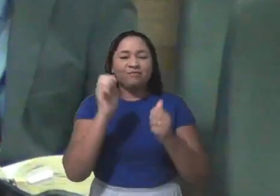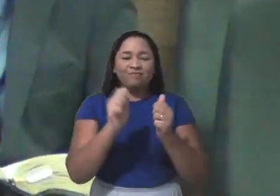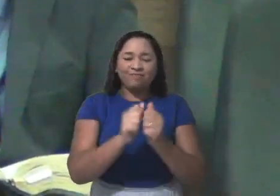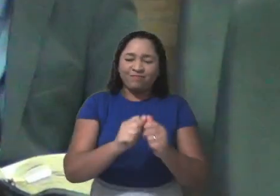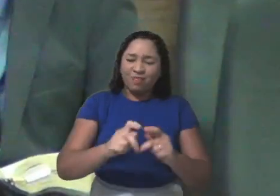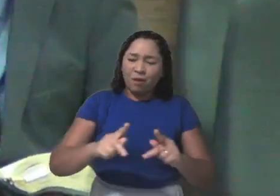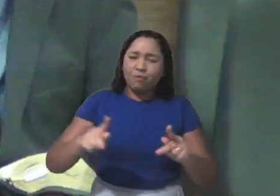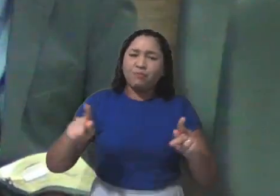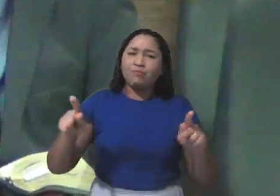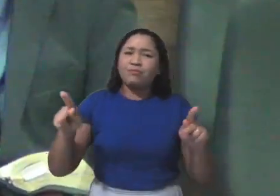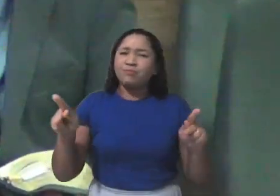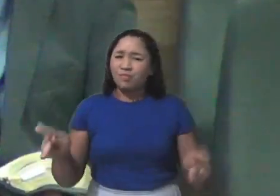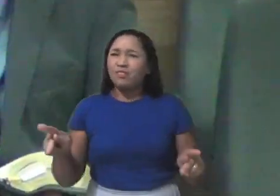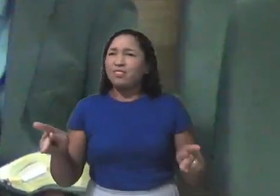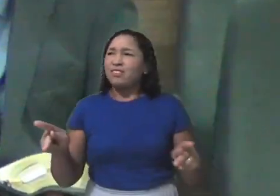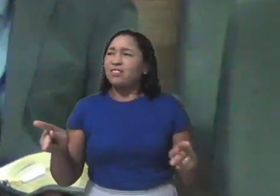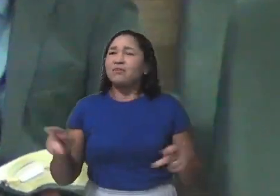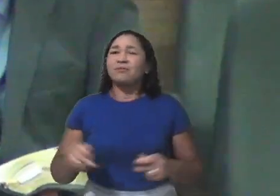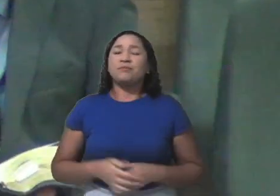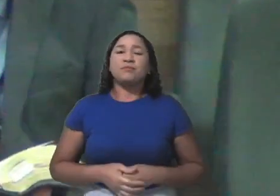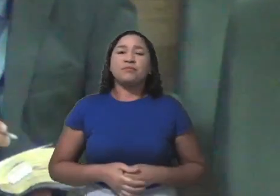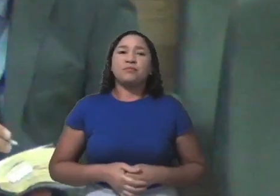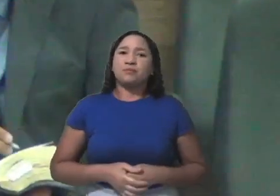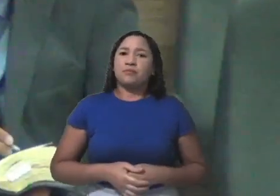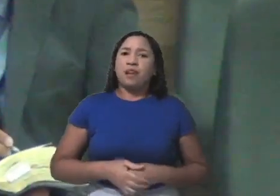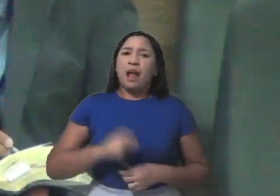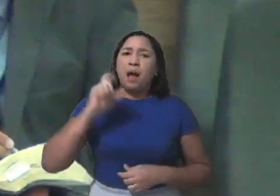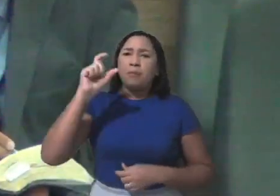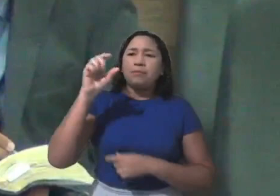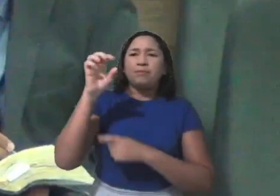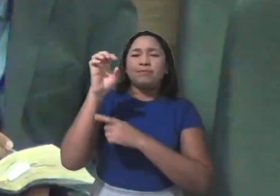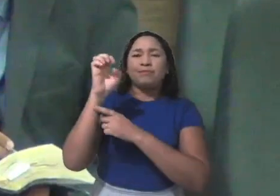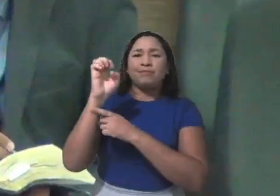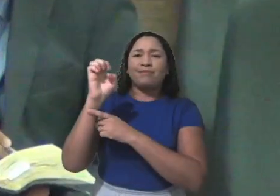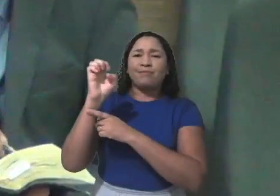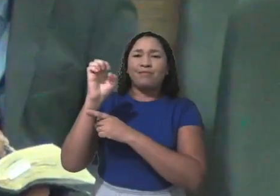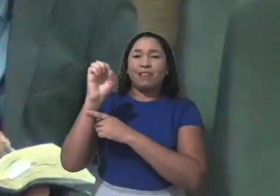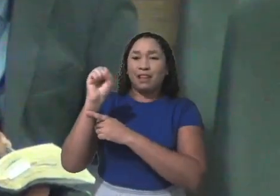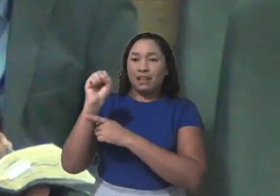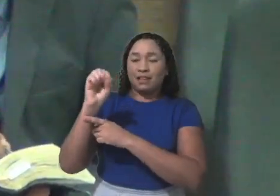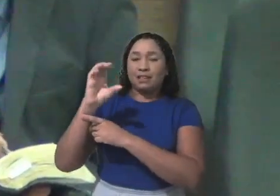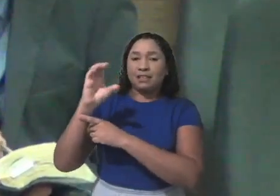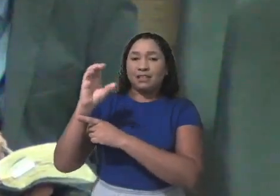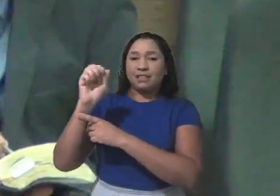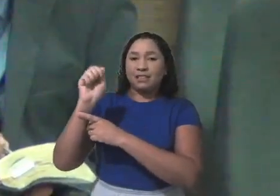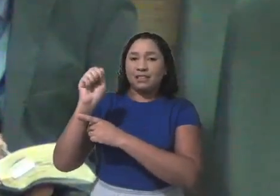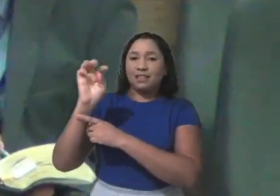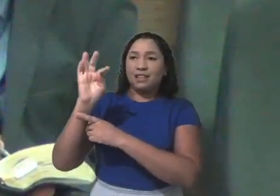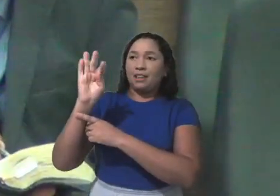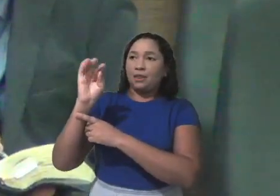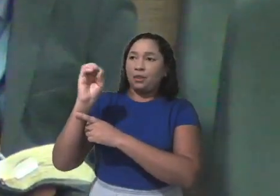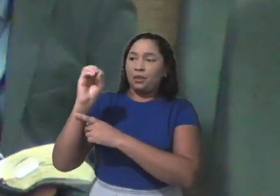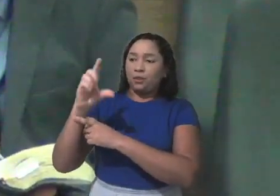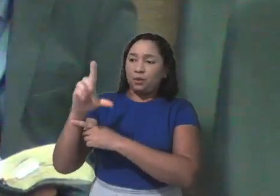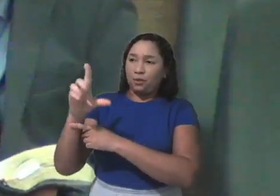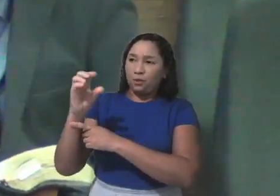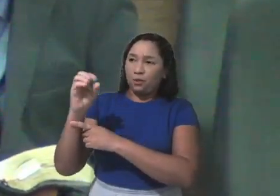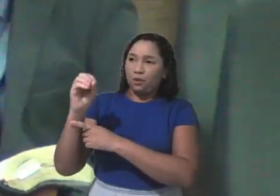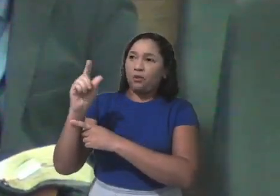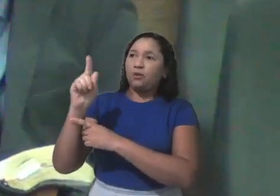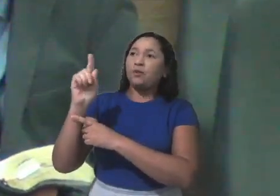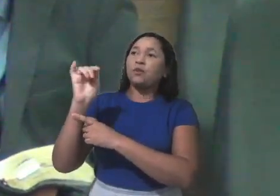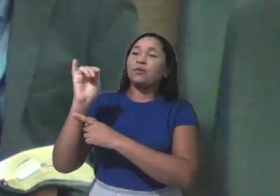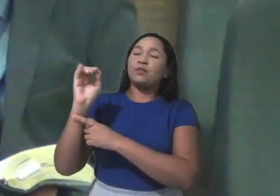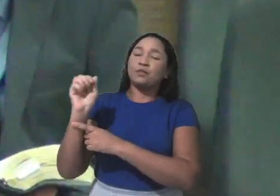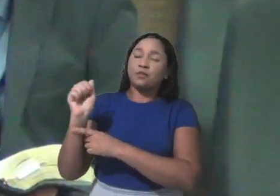nós entendermos a escatologia, para nós entendermos os últimos tempos, nós precisamos entender